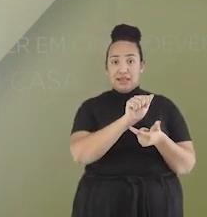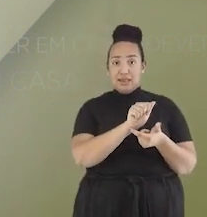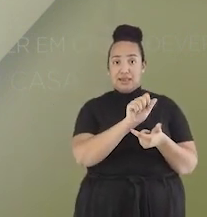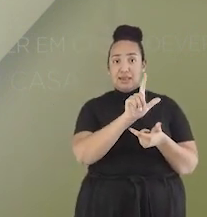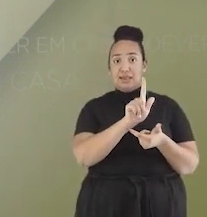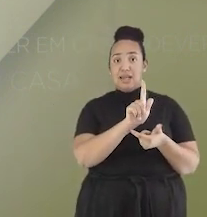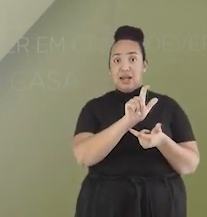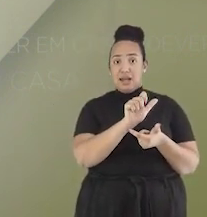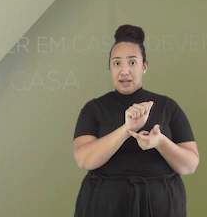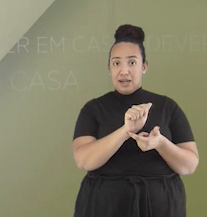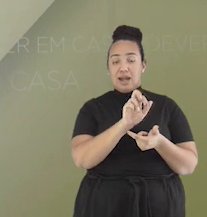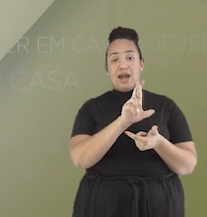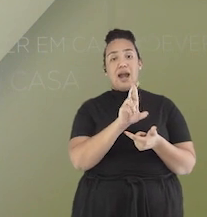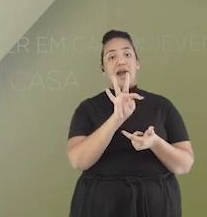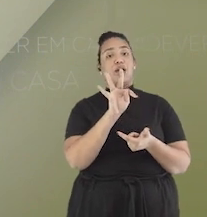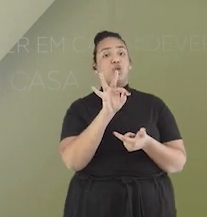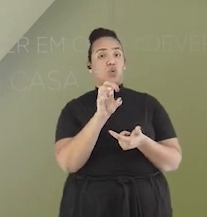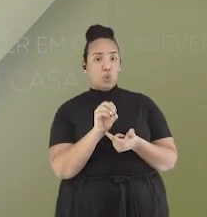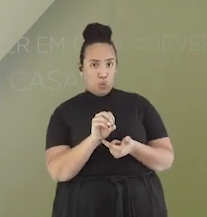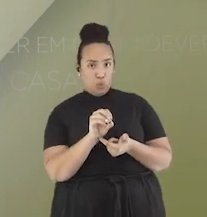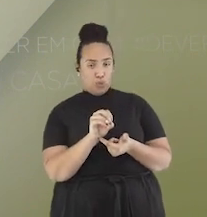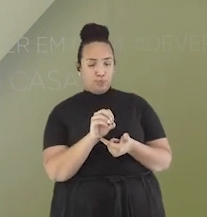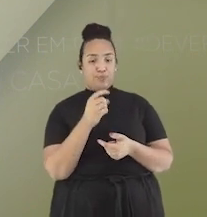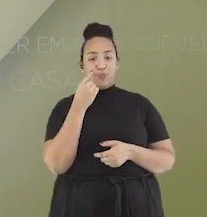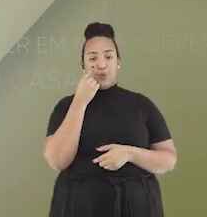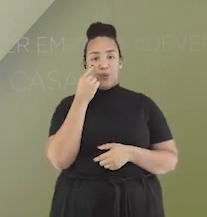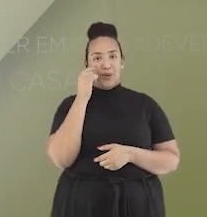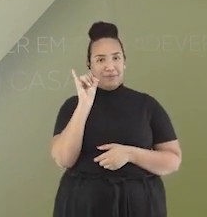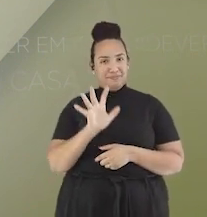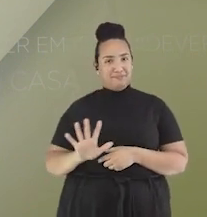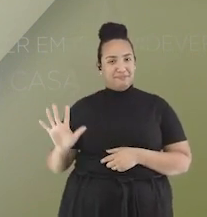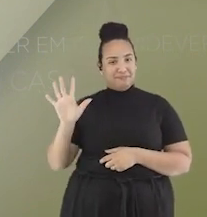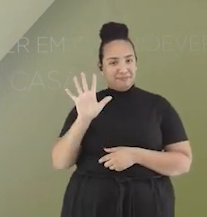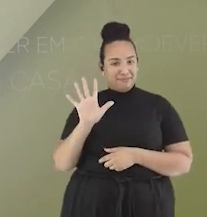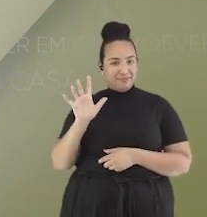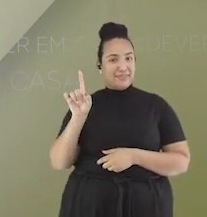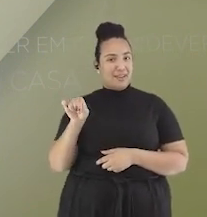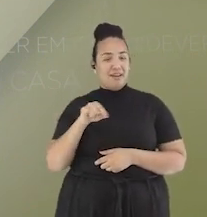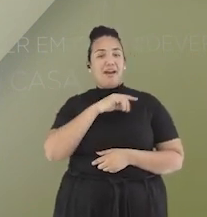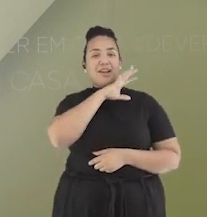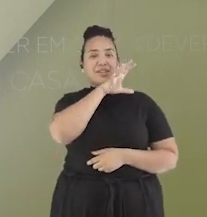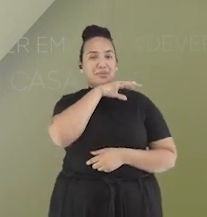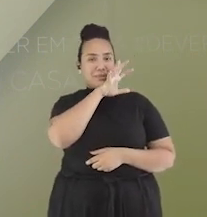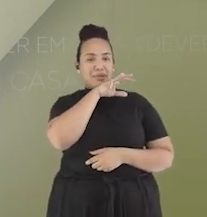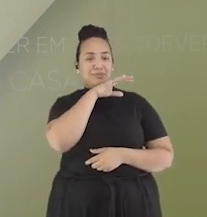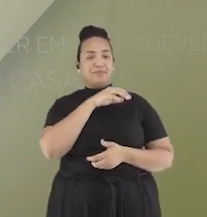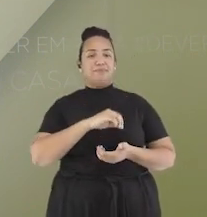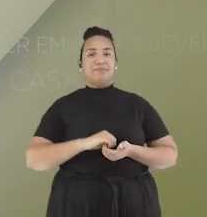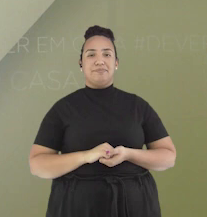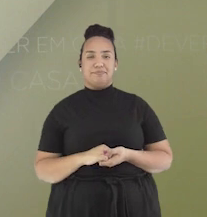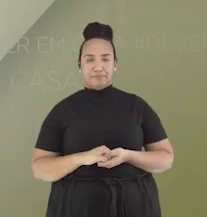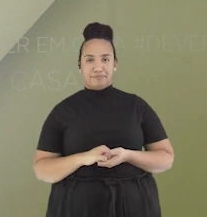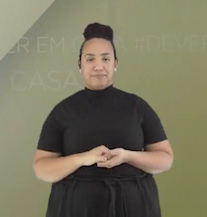se diz largato, e sim lagarto. Veja só uma foto aqui do animal. Esse aqui é